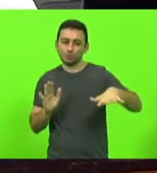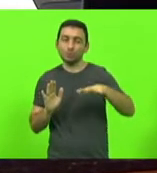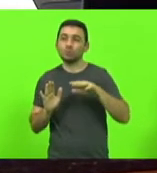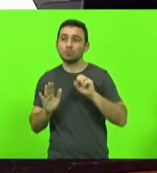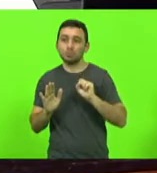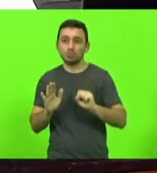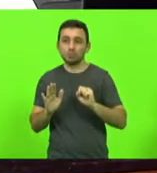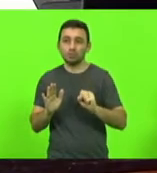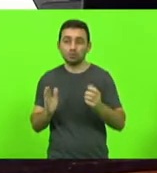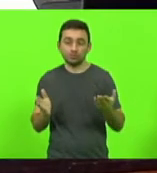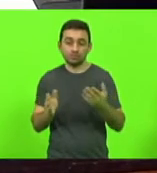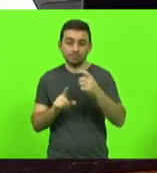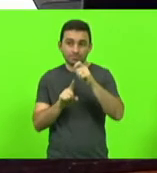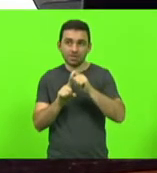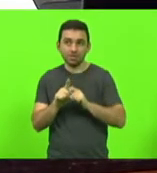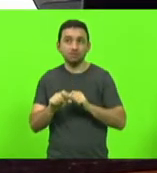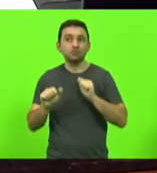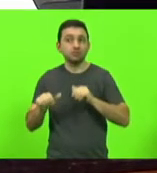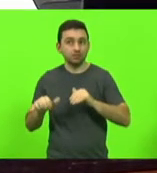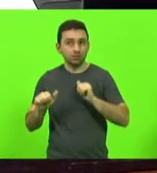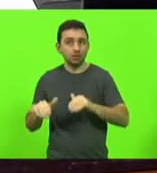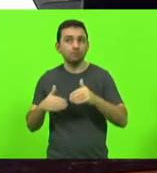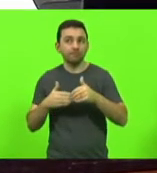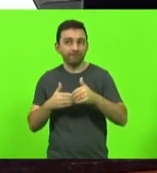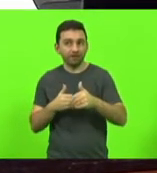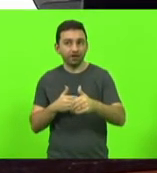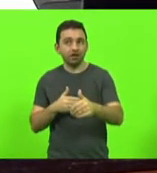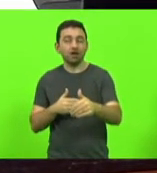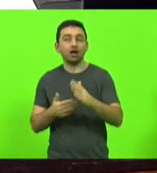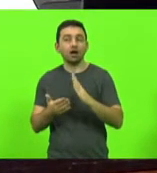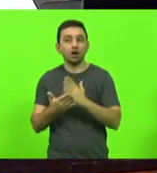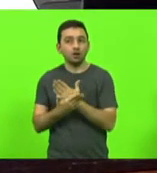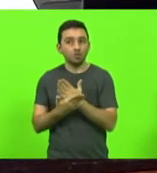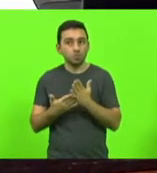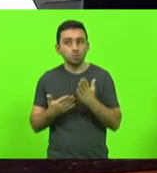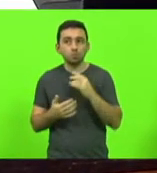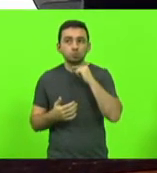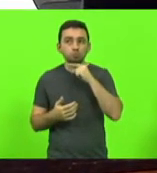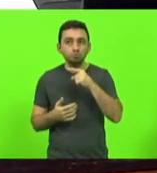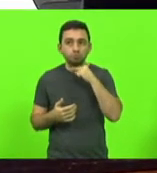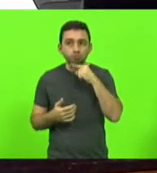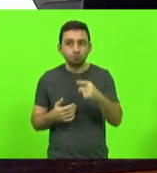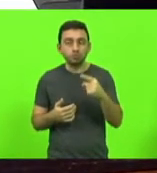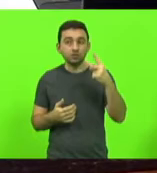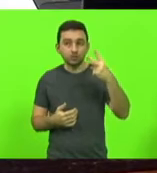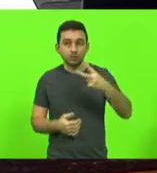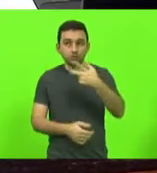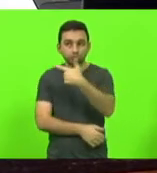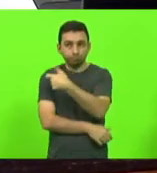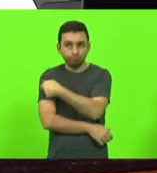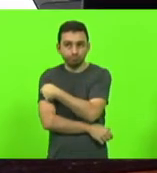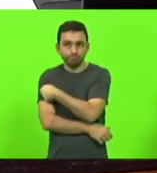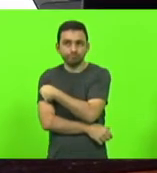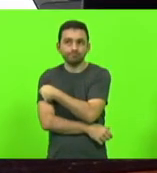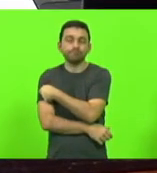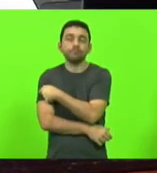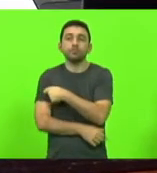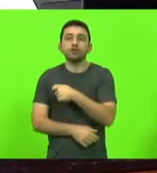esse mês de setembro deverá vir aí aqueles que não tiveram a oportunidade de ter a segunda dose, e